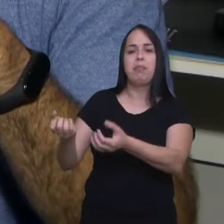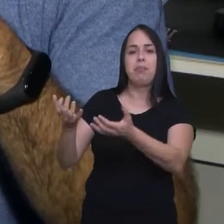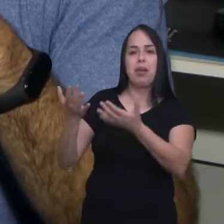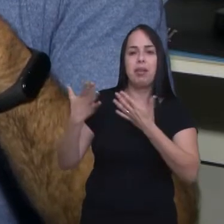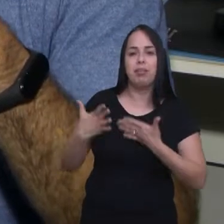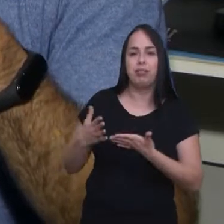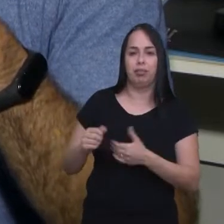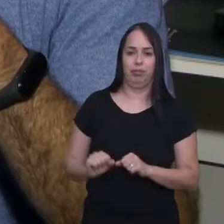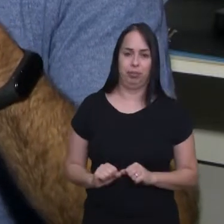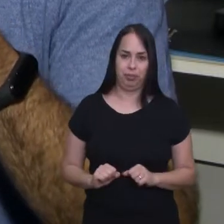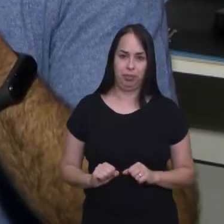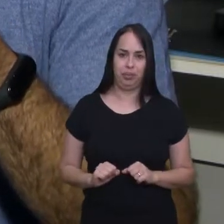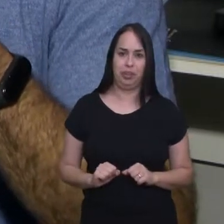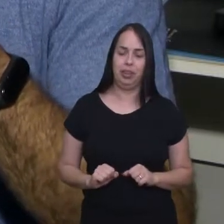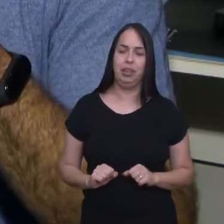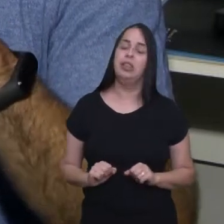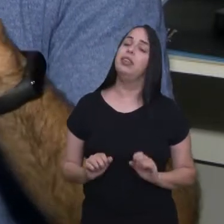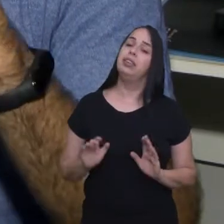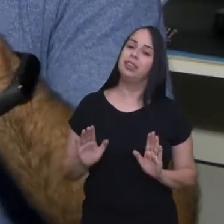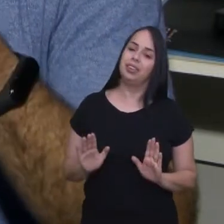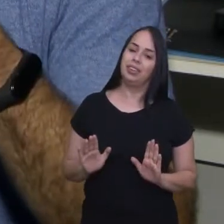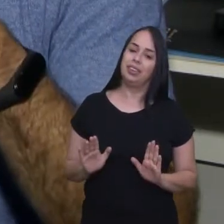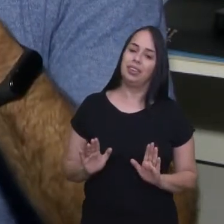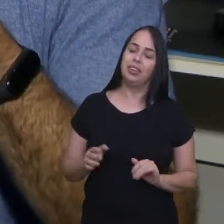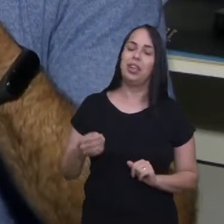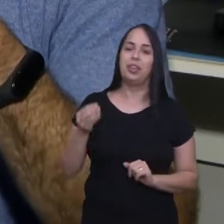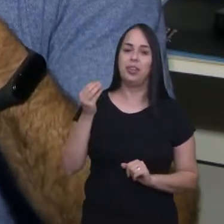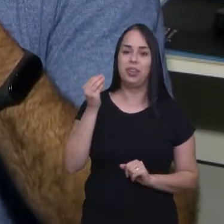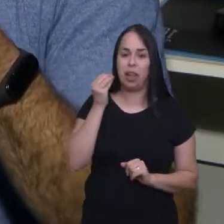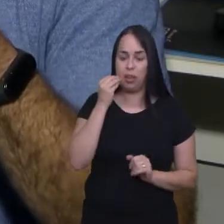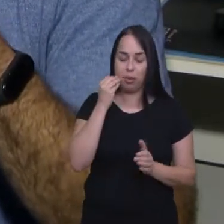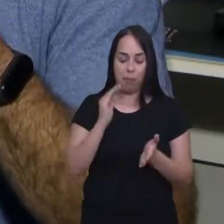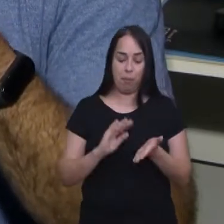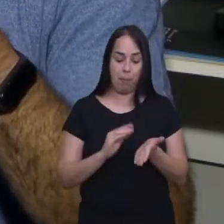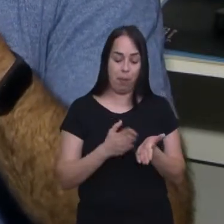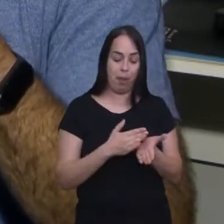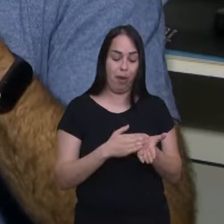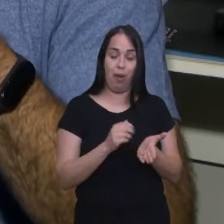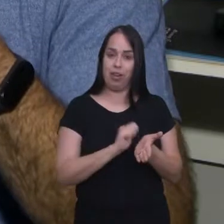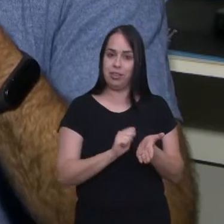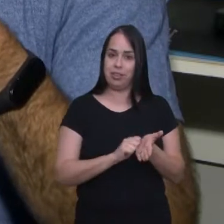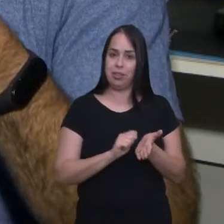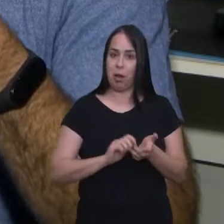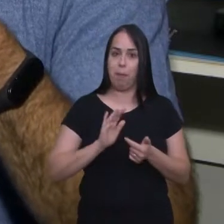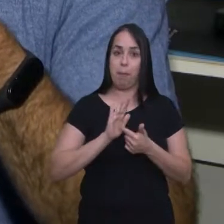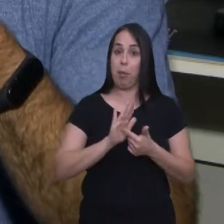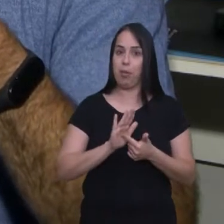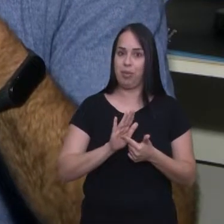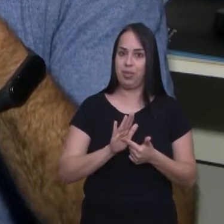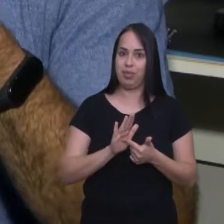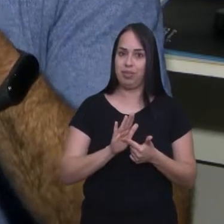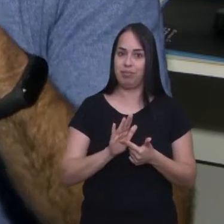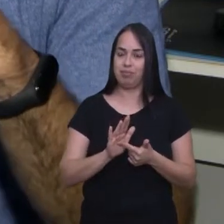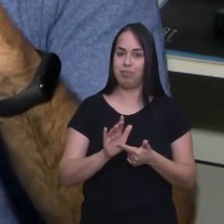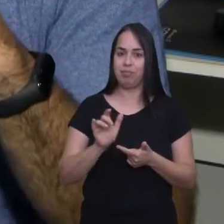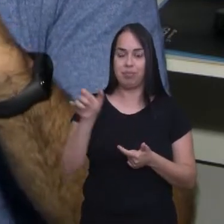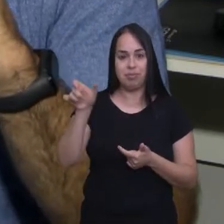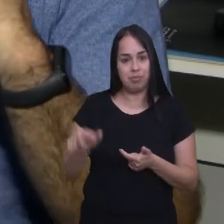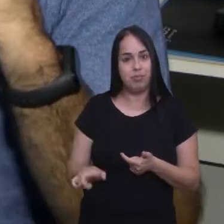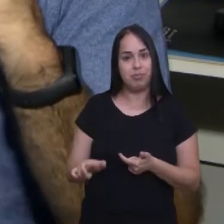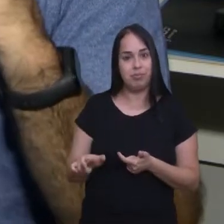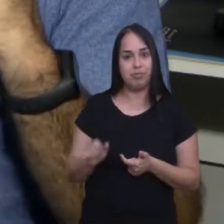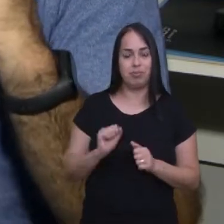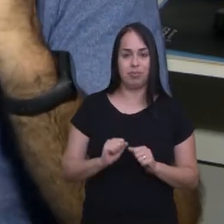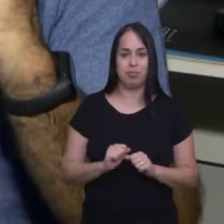nossa cidade. E isso aí eu tento trazer também no meu livro, porque é algo que tem que ser muito valorizado.